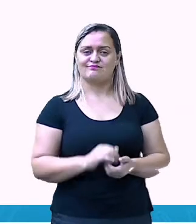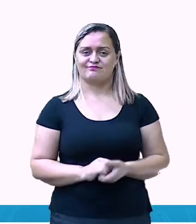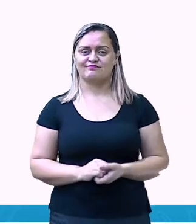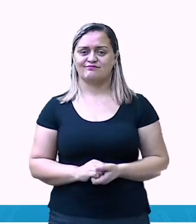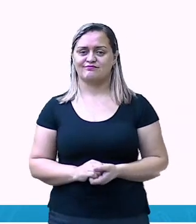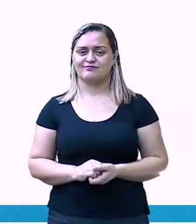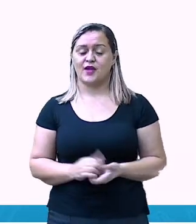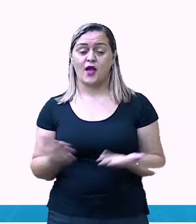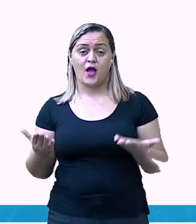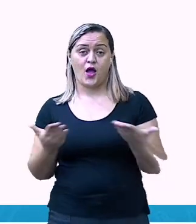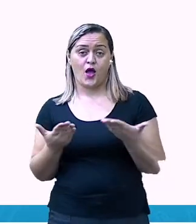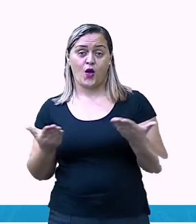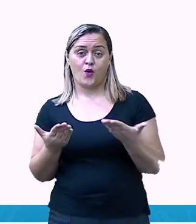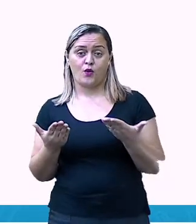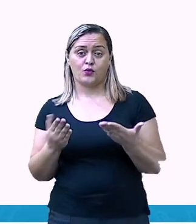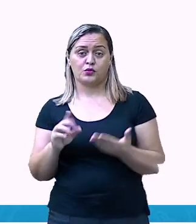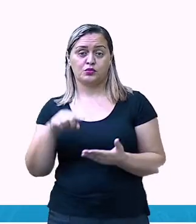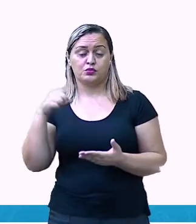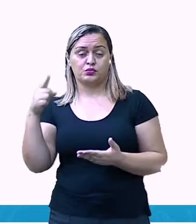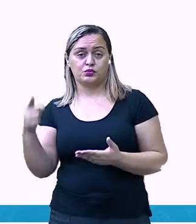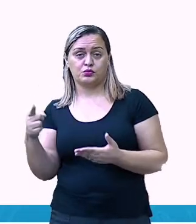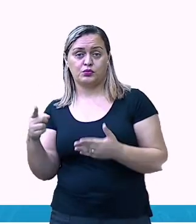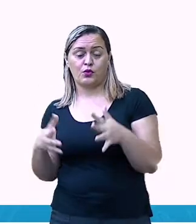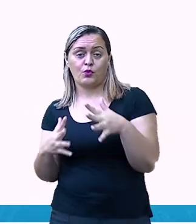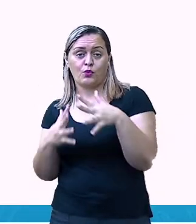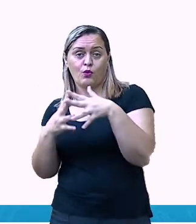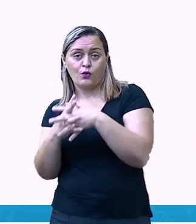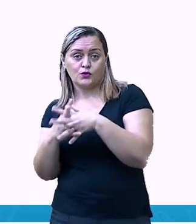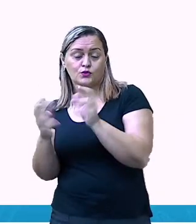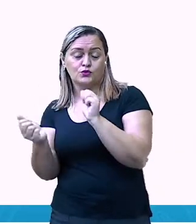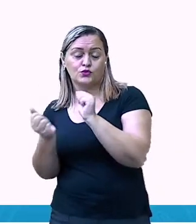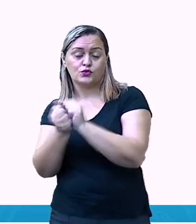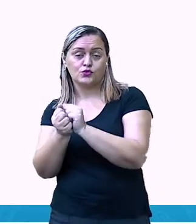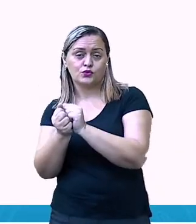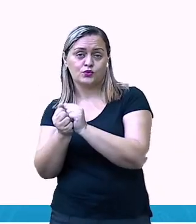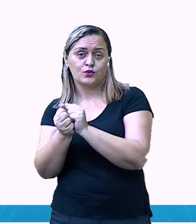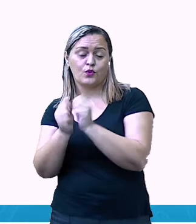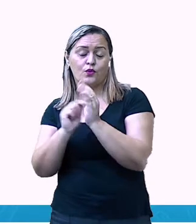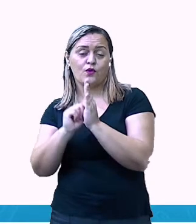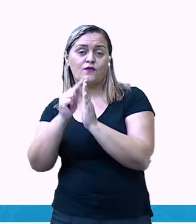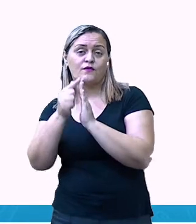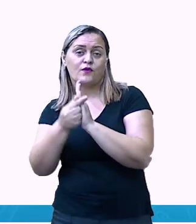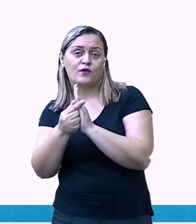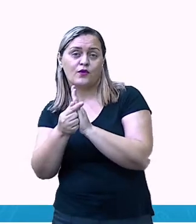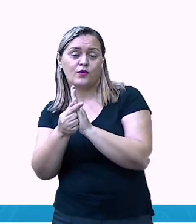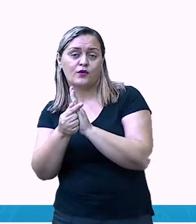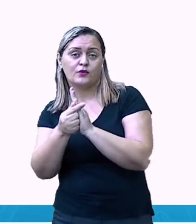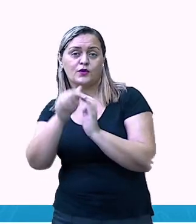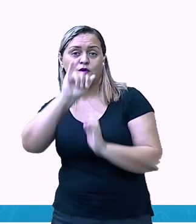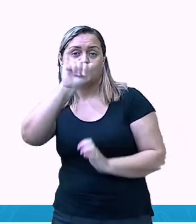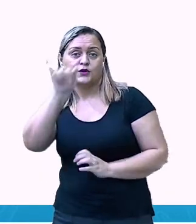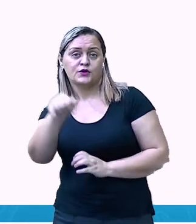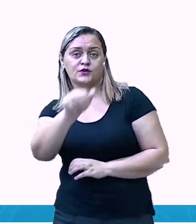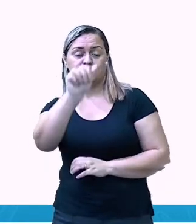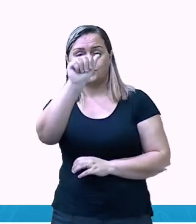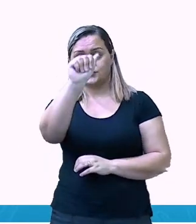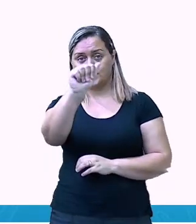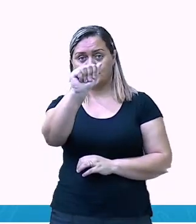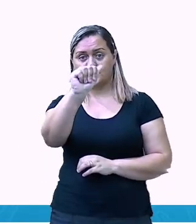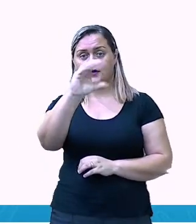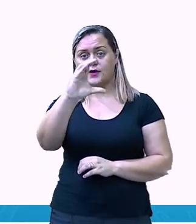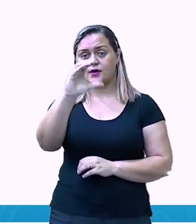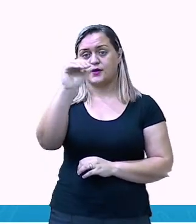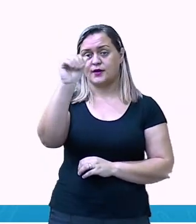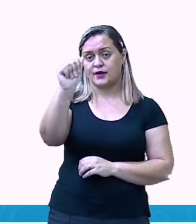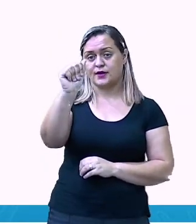vogal juntas. Então a palavra jacaré, eu peguei aí o K, a sílaba do meio da palavra jacaré. Então, ela está